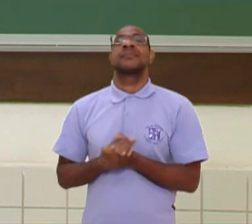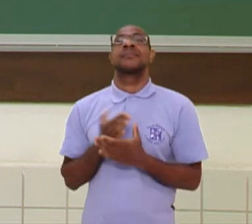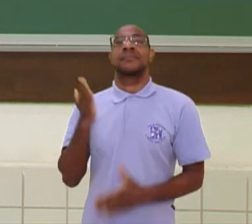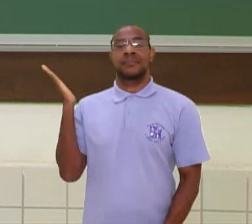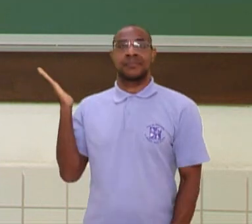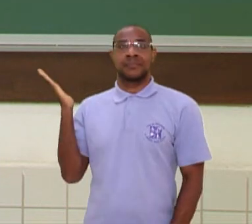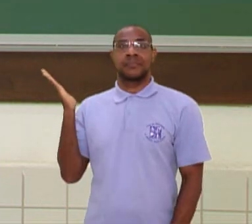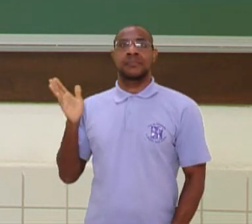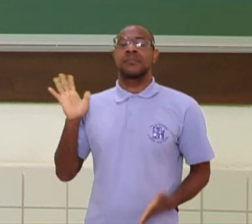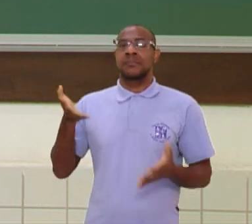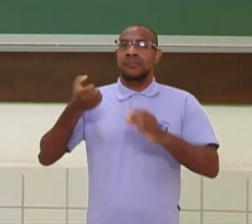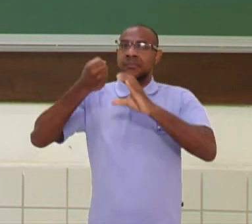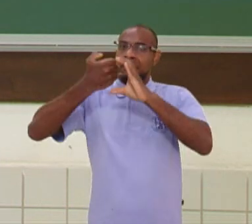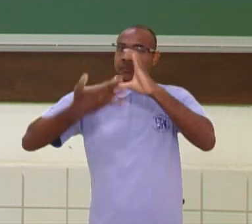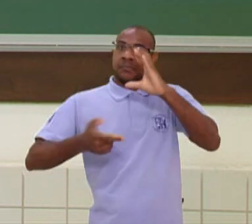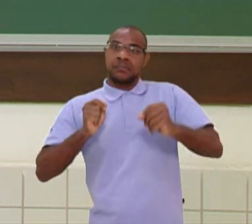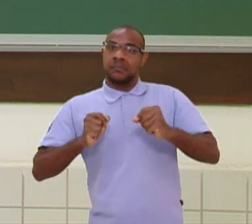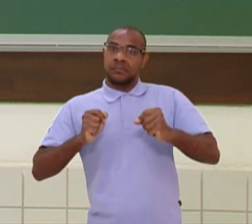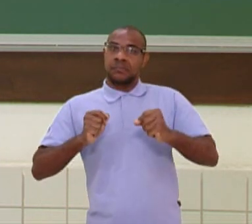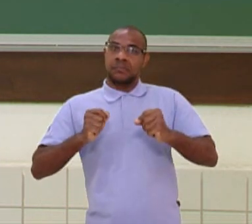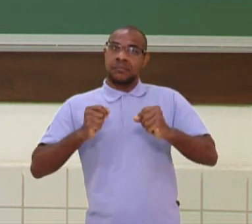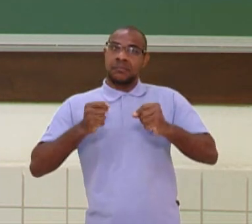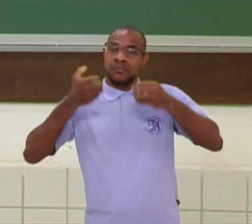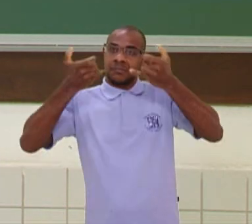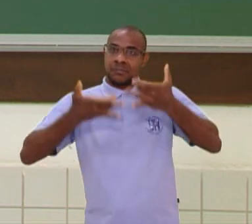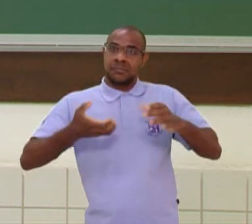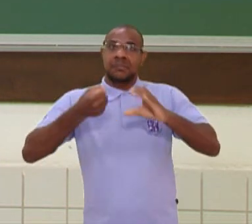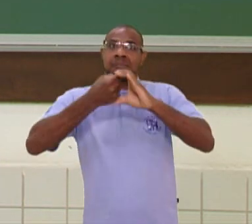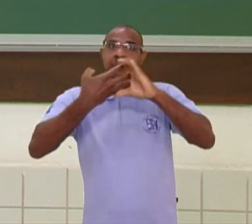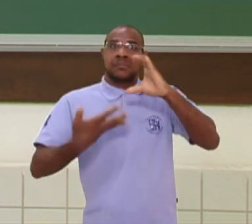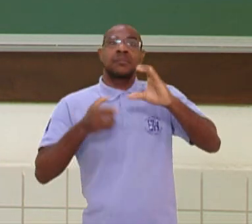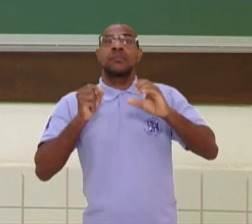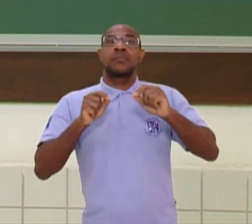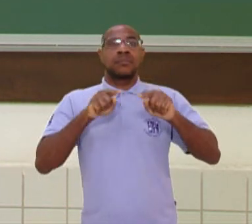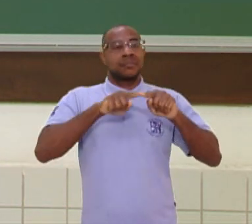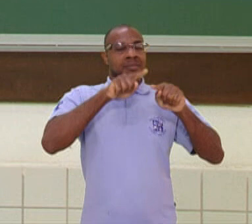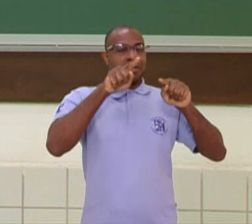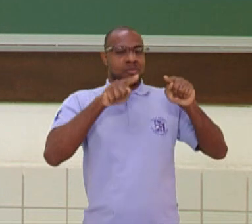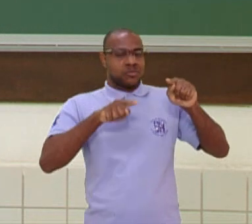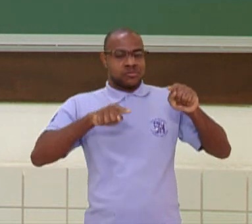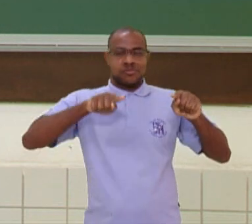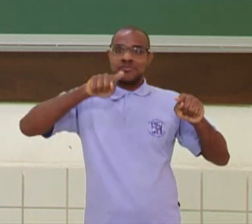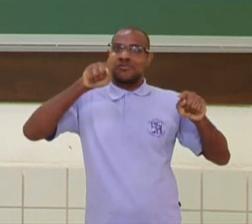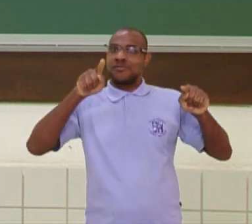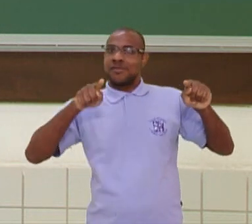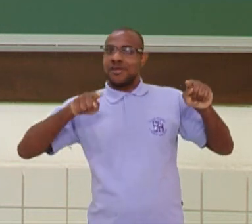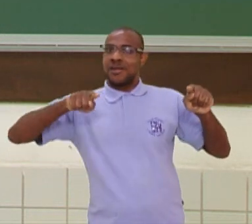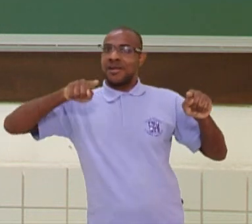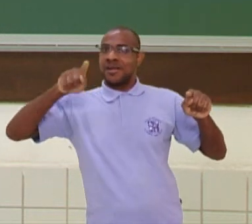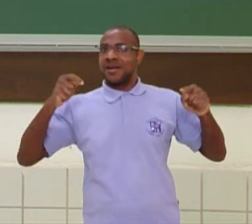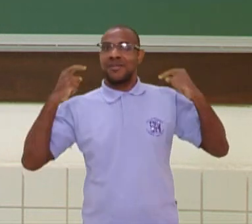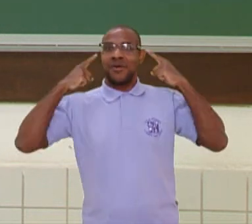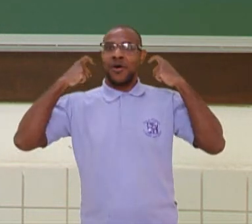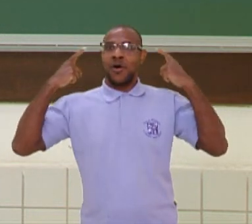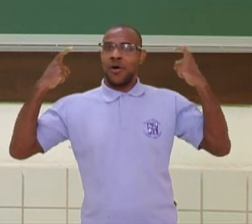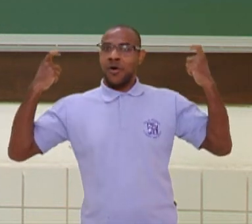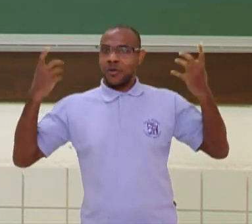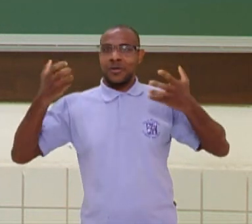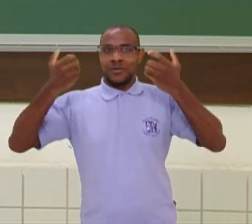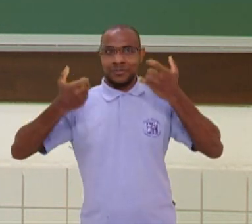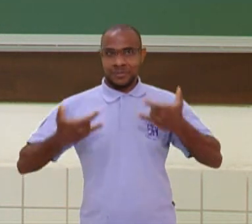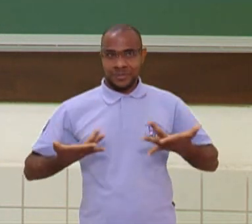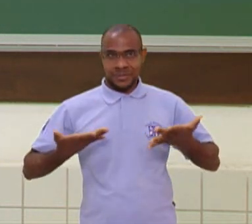A característica histórica da ondulatória, se baseando principalmente pela acústica inicialmente, e daí